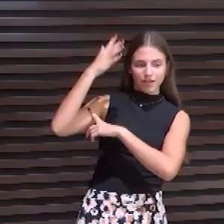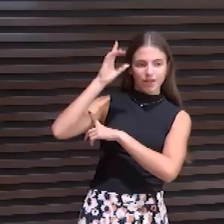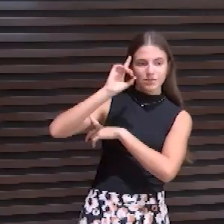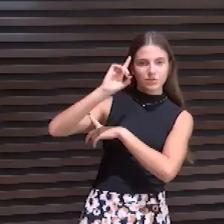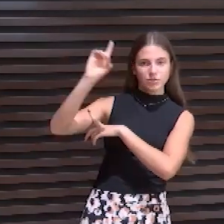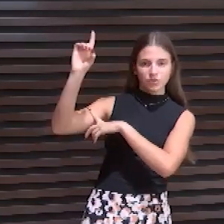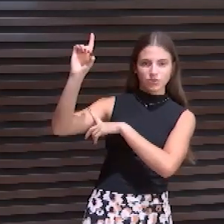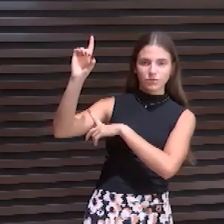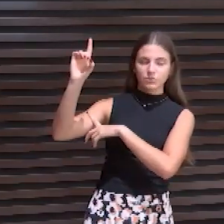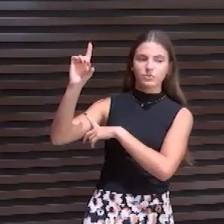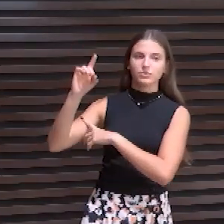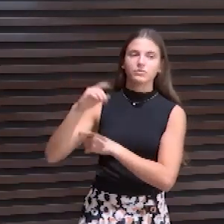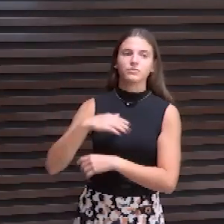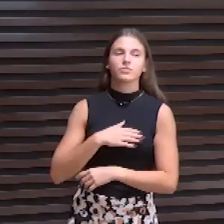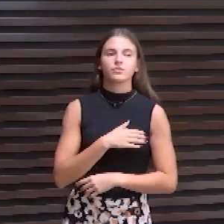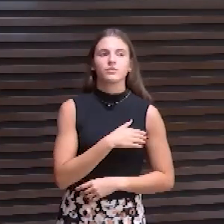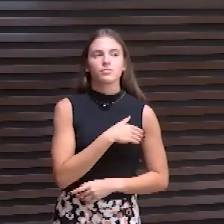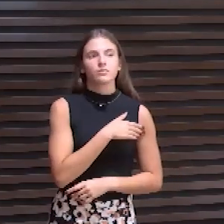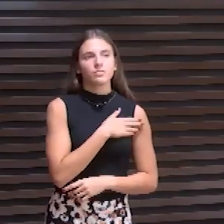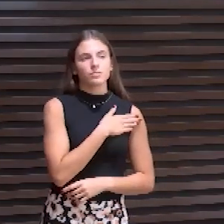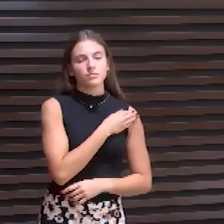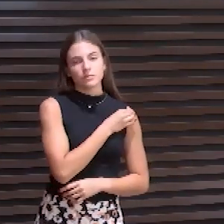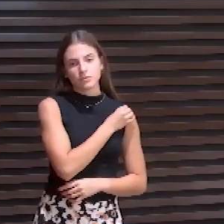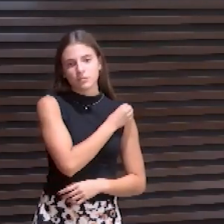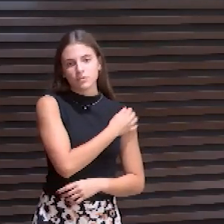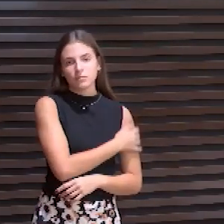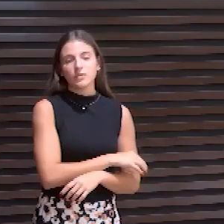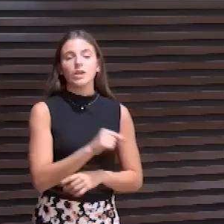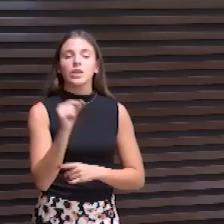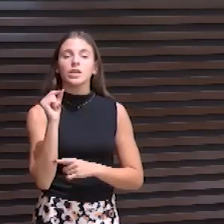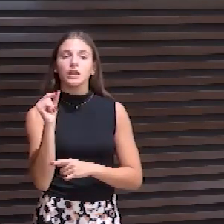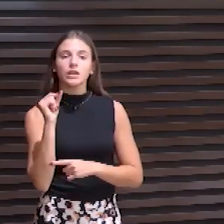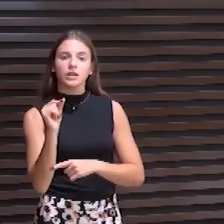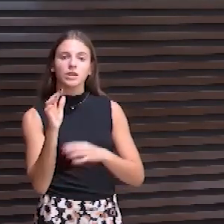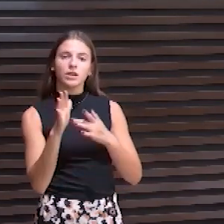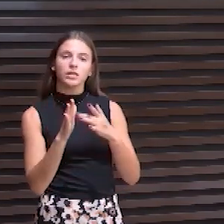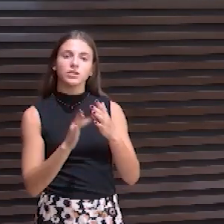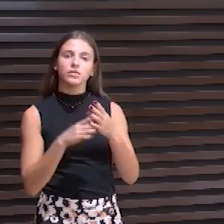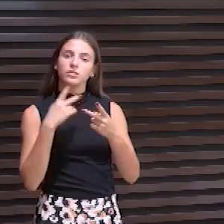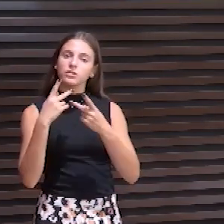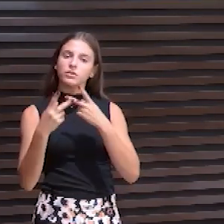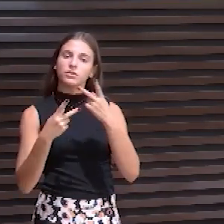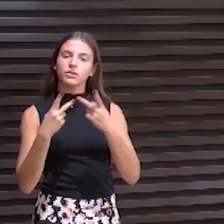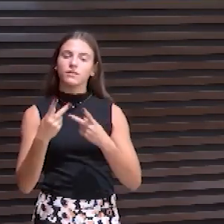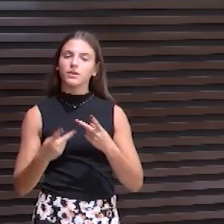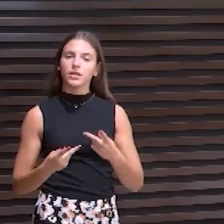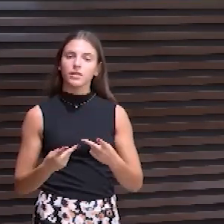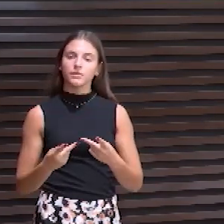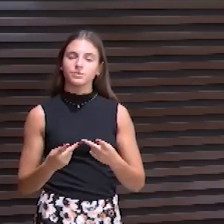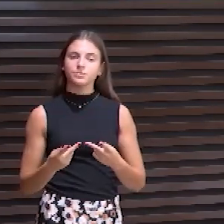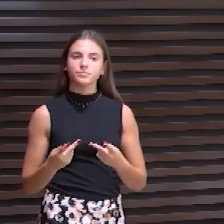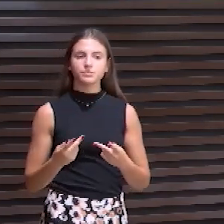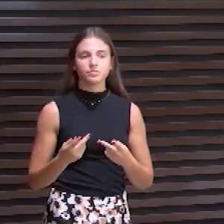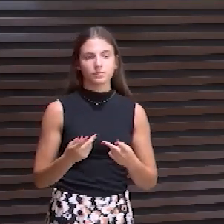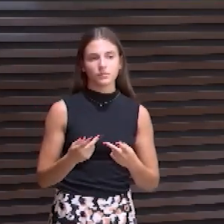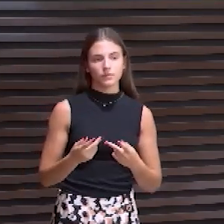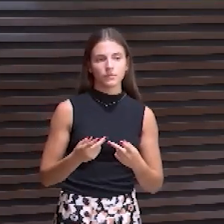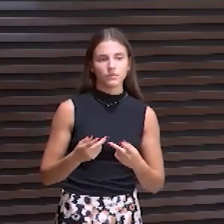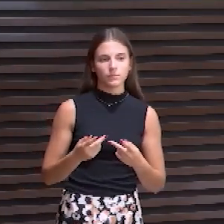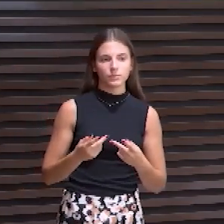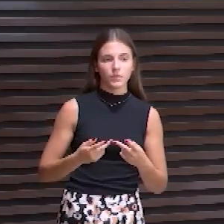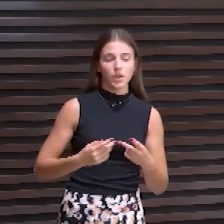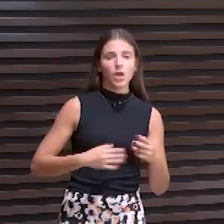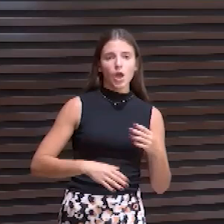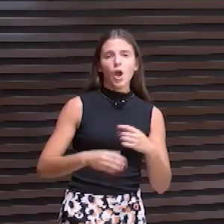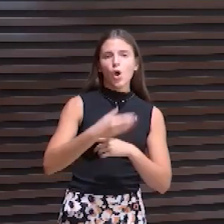destoada da graça de Deus. E o que Jesus diz aqui para esses ouvintes? Ele que para vocês era uma